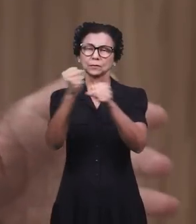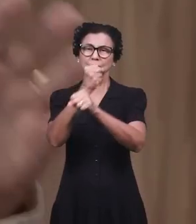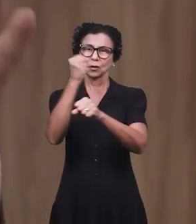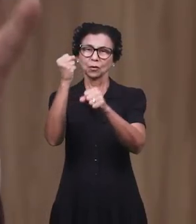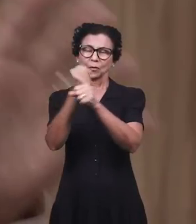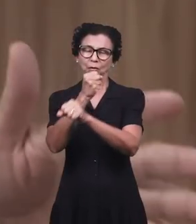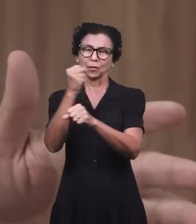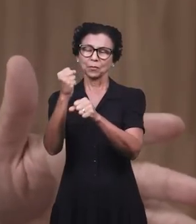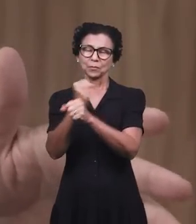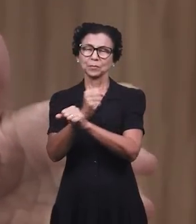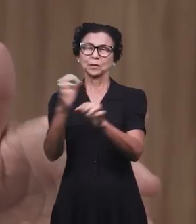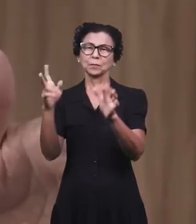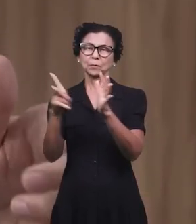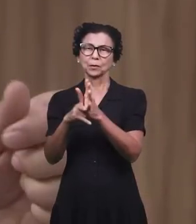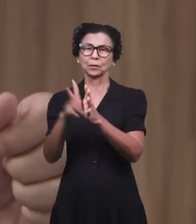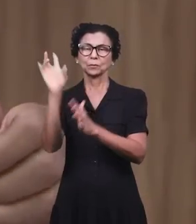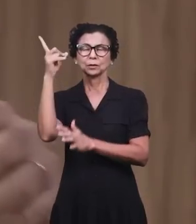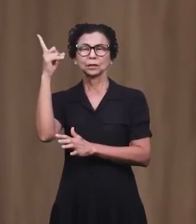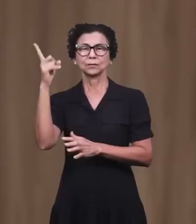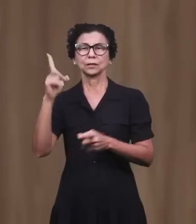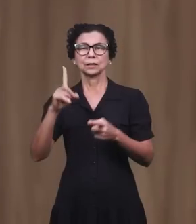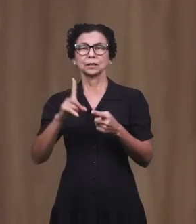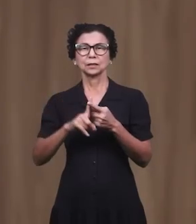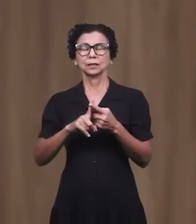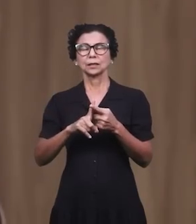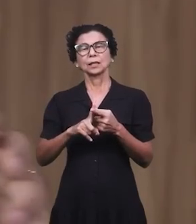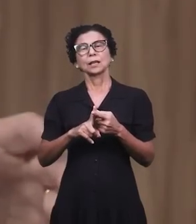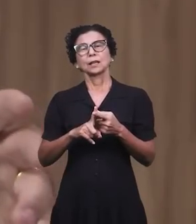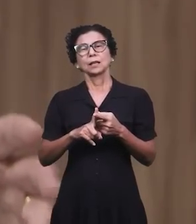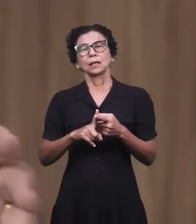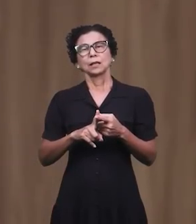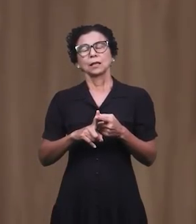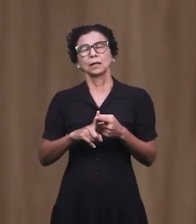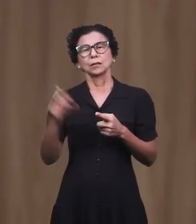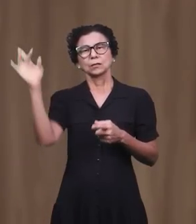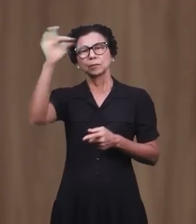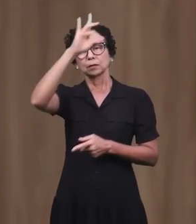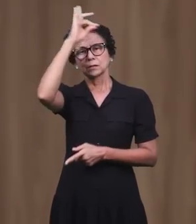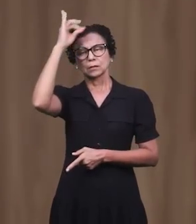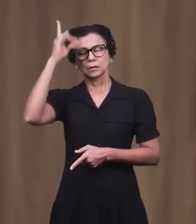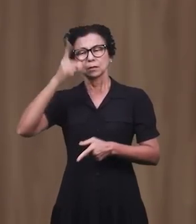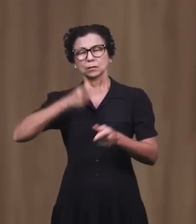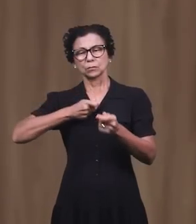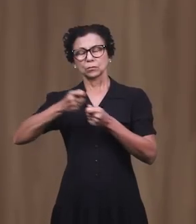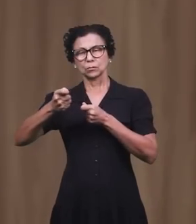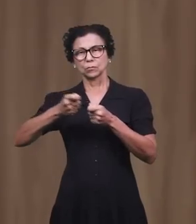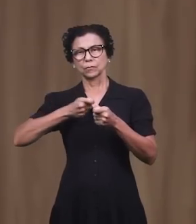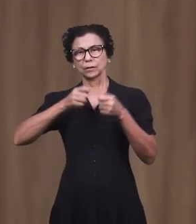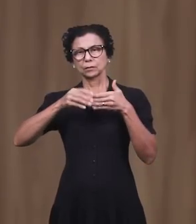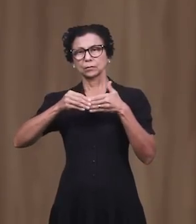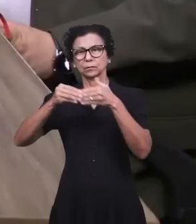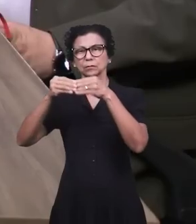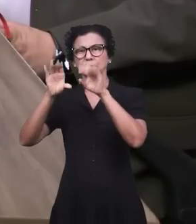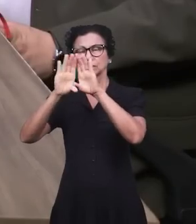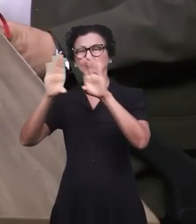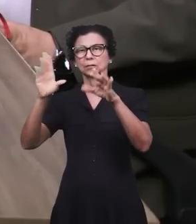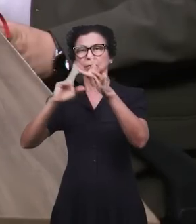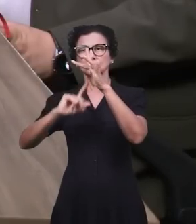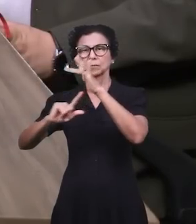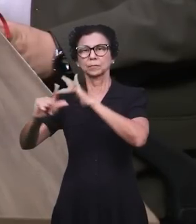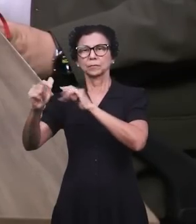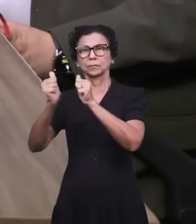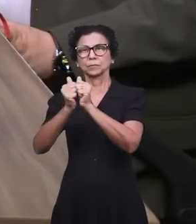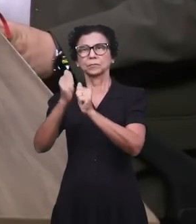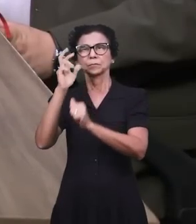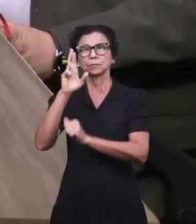Davi, o governo do Espírito Santo, e vai nos levar para estar na eternidade com o Senhor. Maravilha,